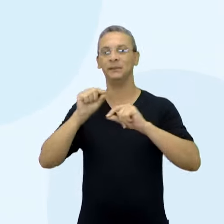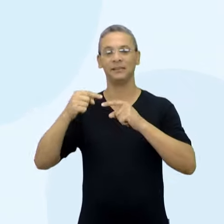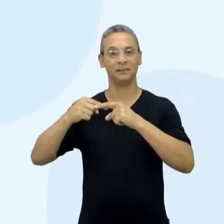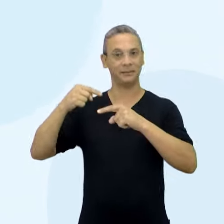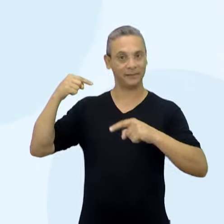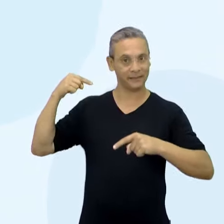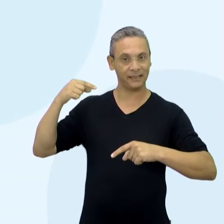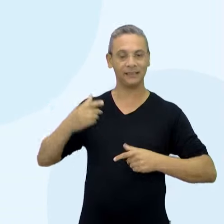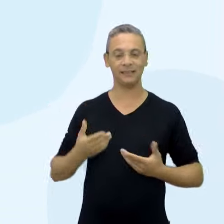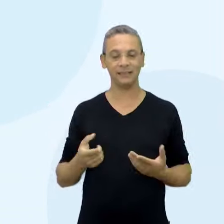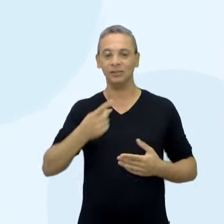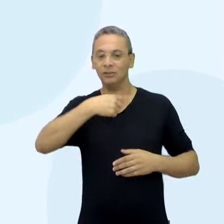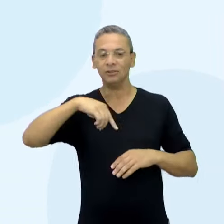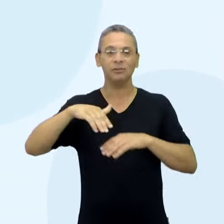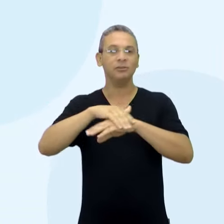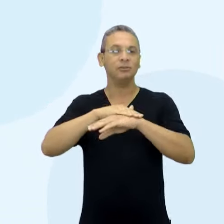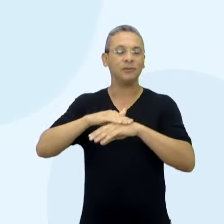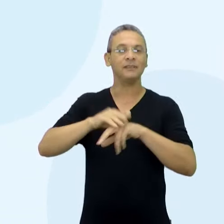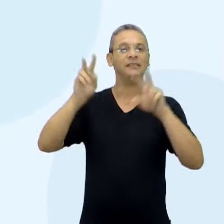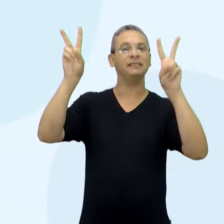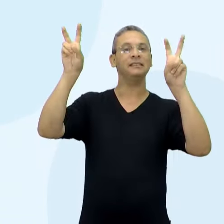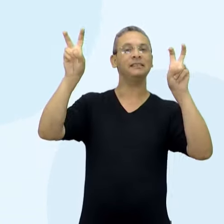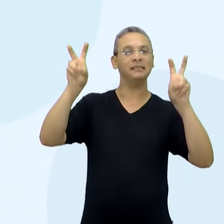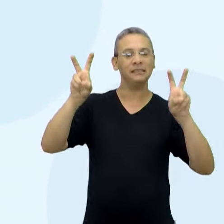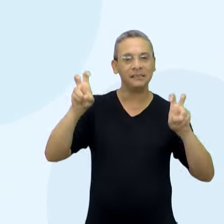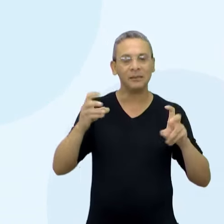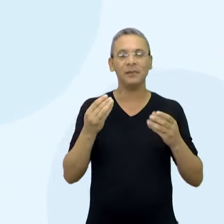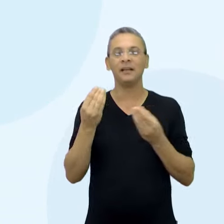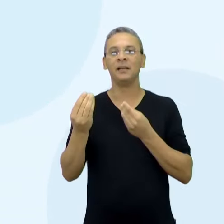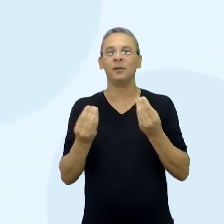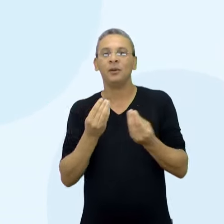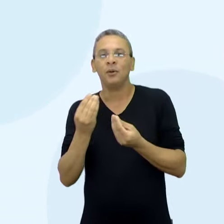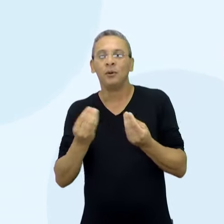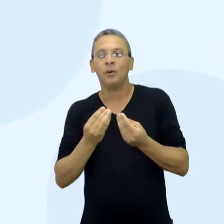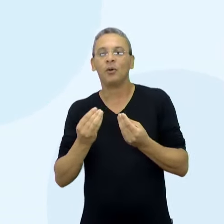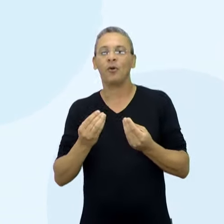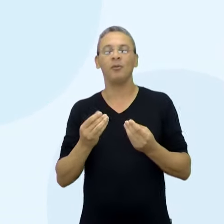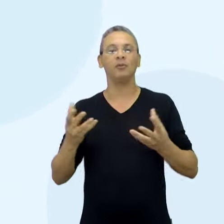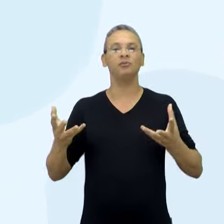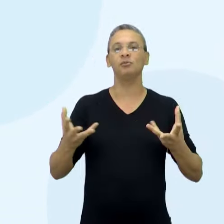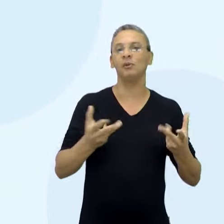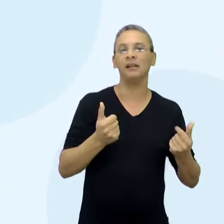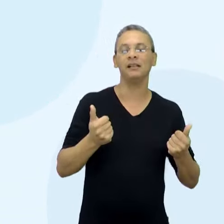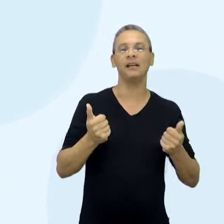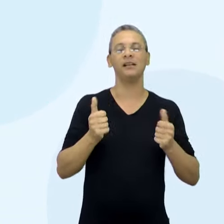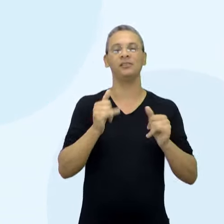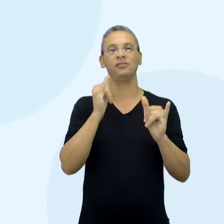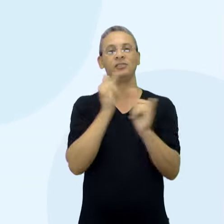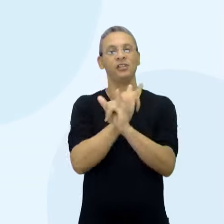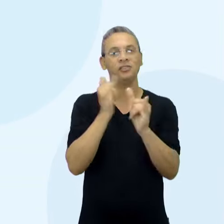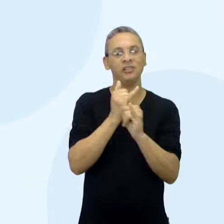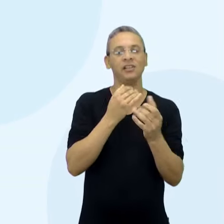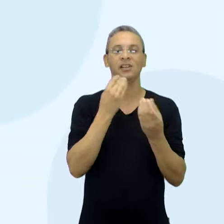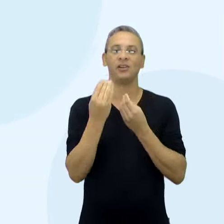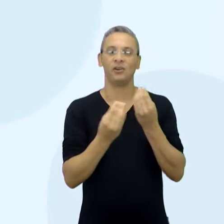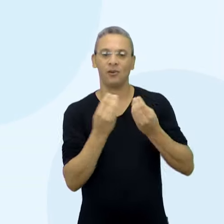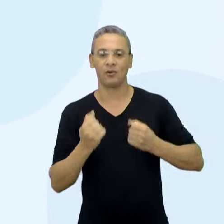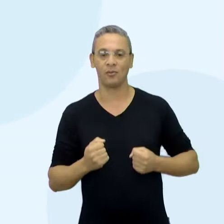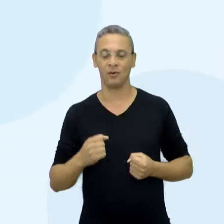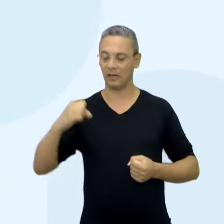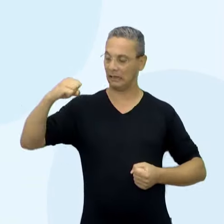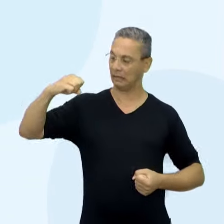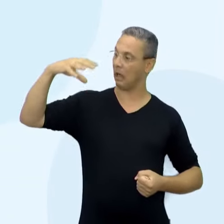aula passada, a gente já estava discutindo um pouquinho efetivamente aí sobre a eficiência energética. A eficiência energética de uma